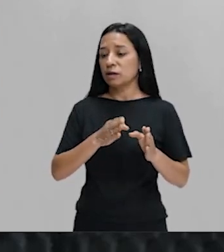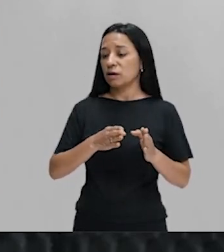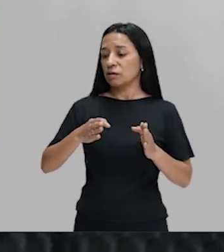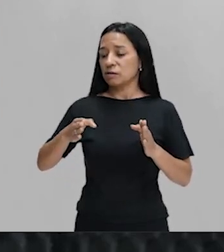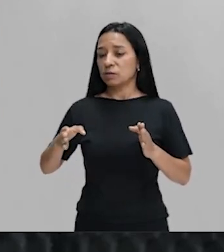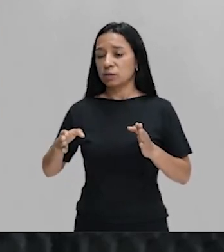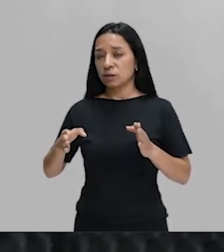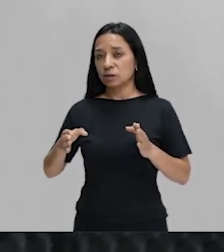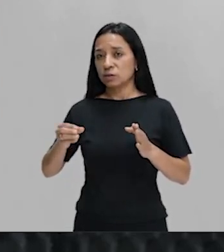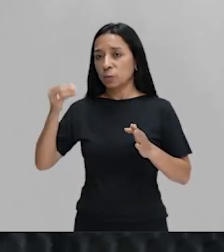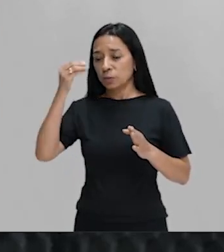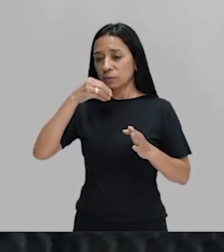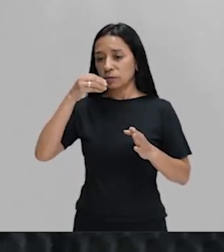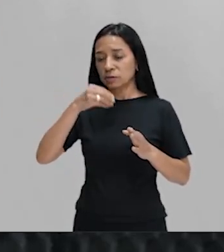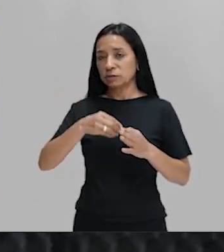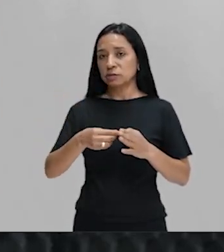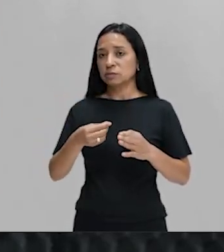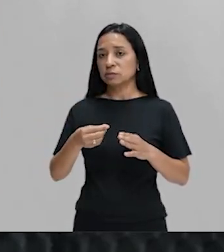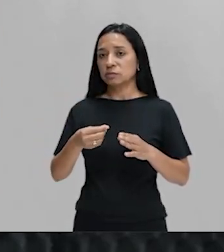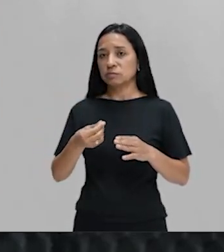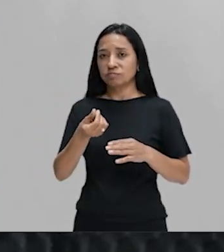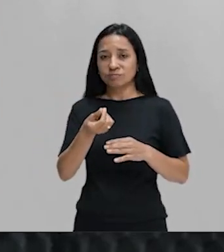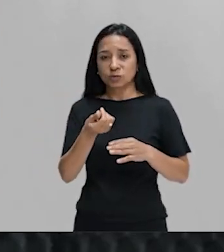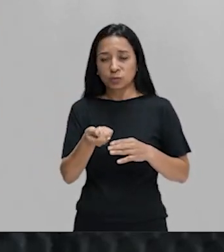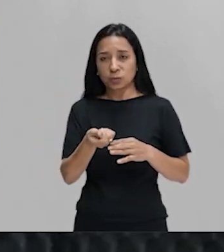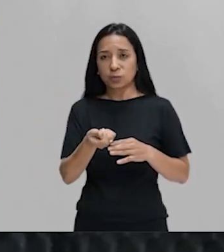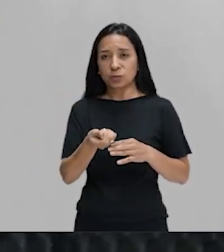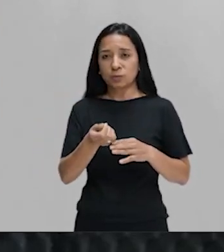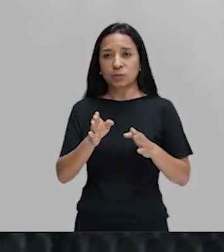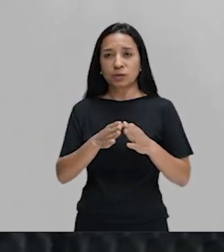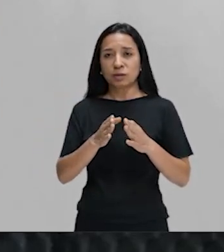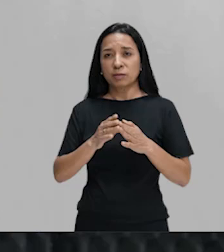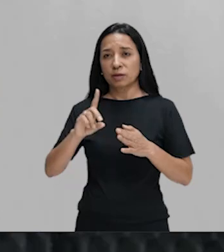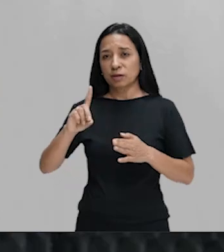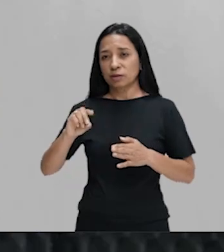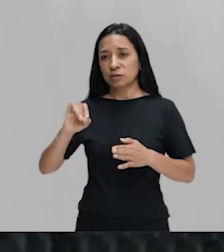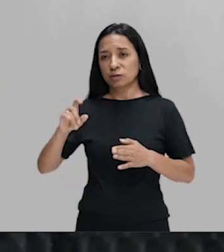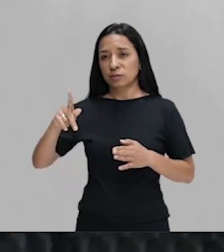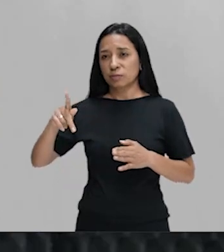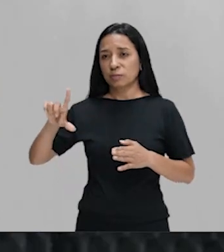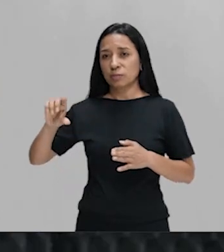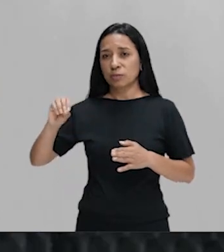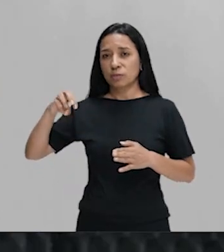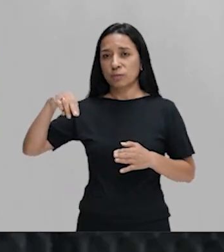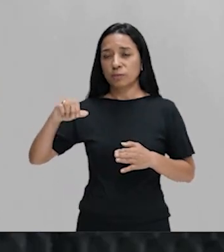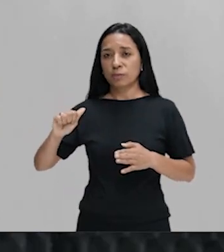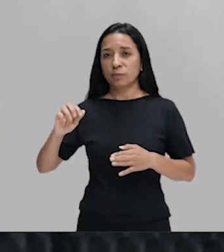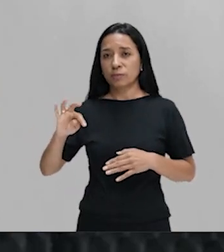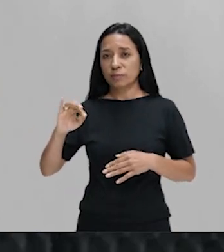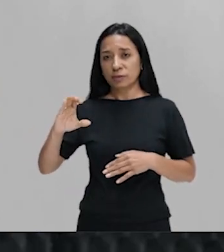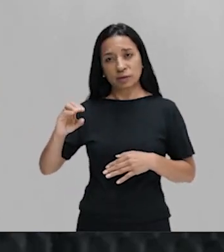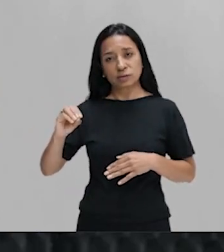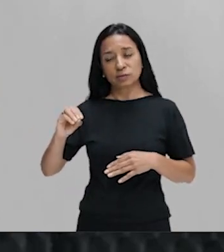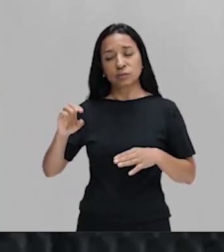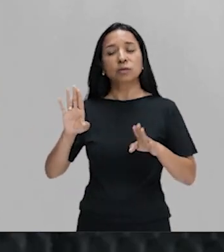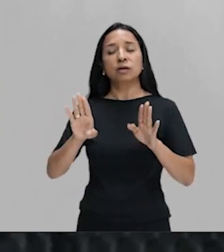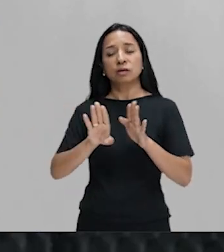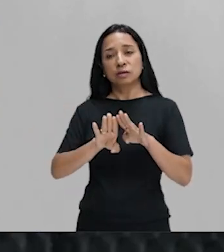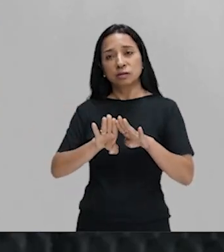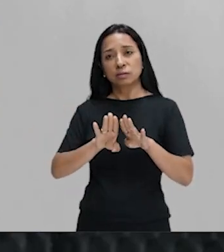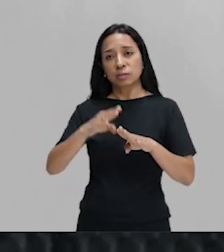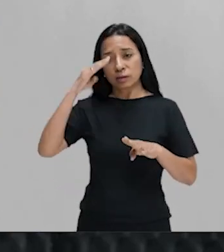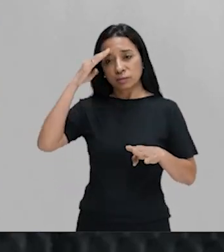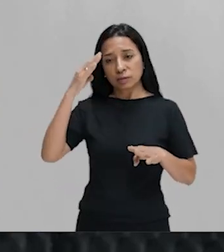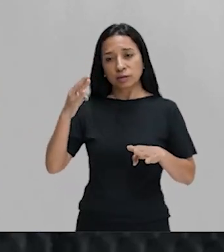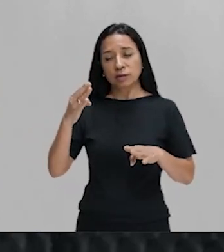econômicos, em termos diplomáticos e até mesmo militar. E o Iraque ele vai querer recuperar parte das suas